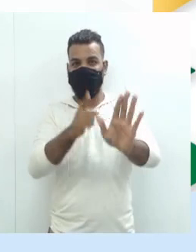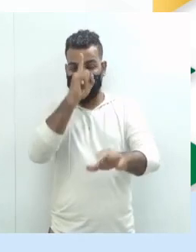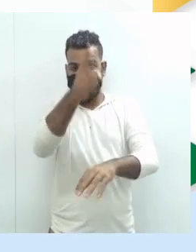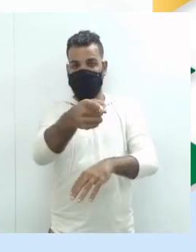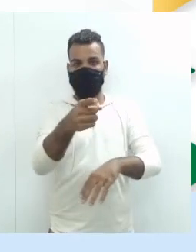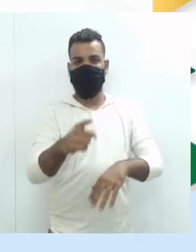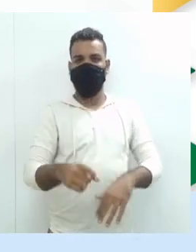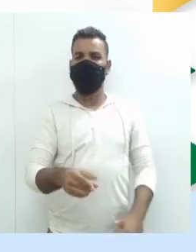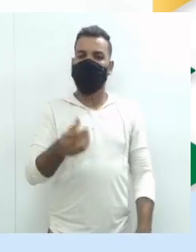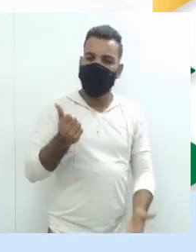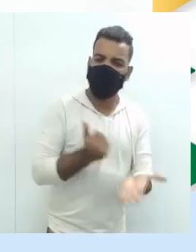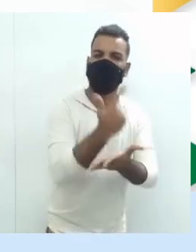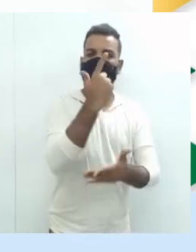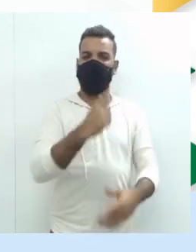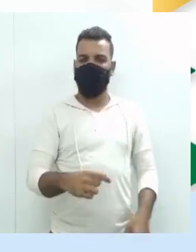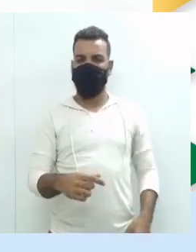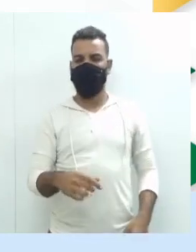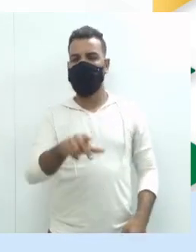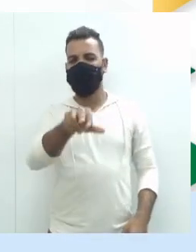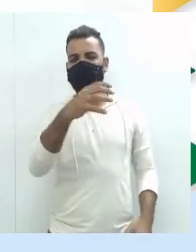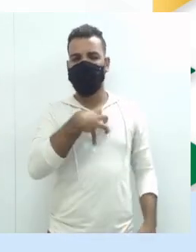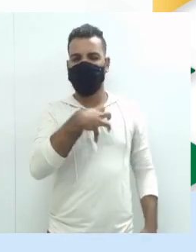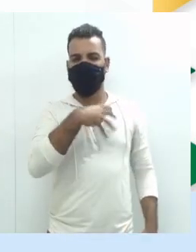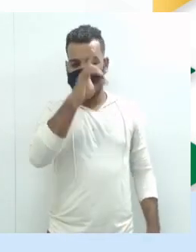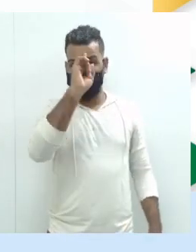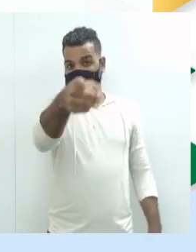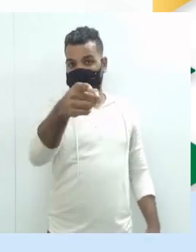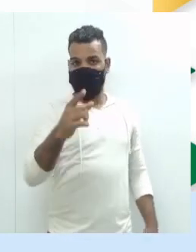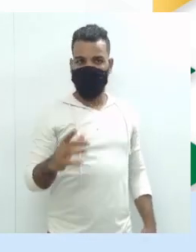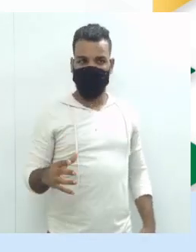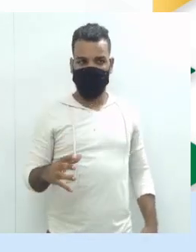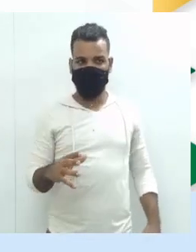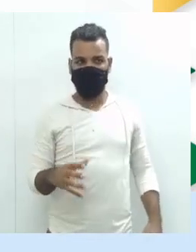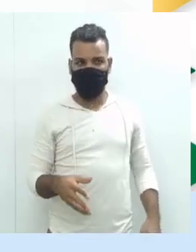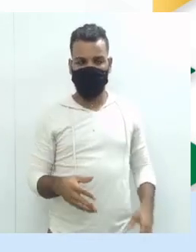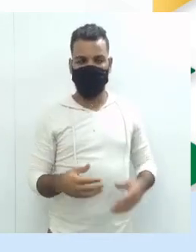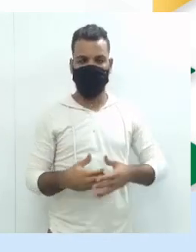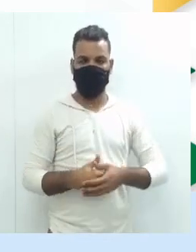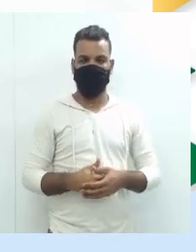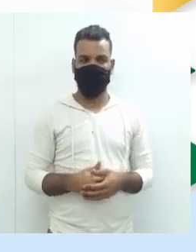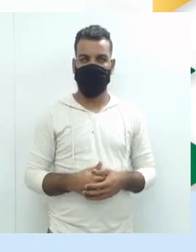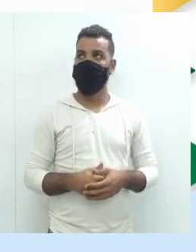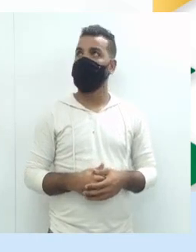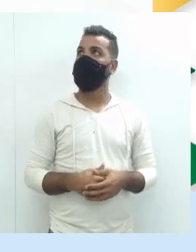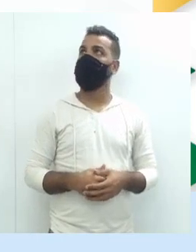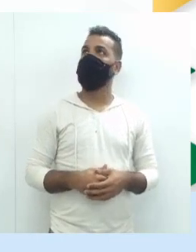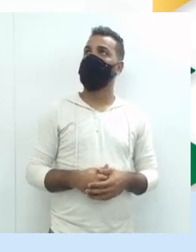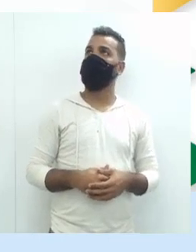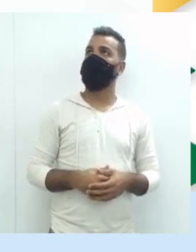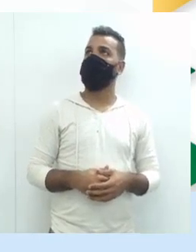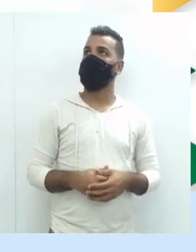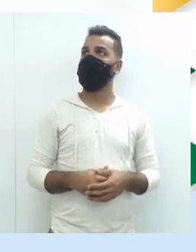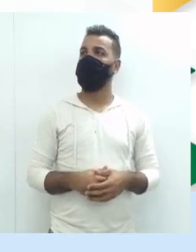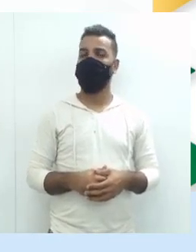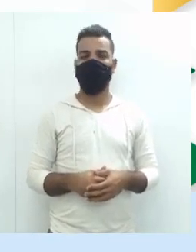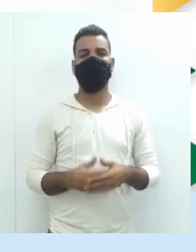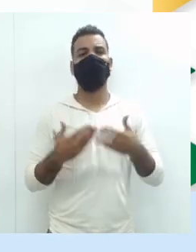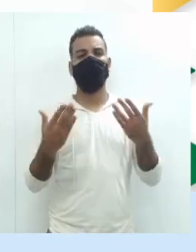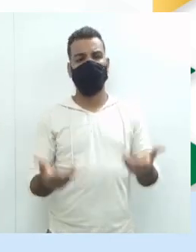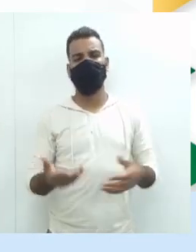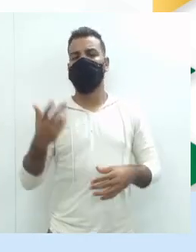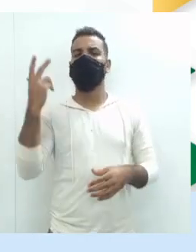fazer. É como se eles estivessem dando uma ordem, né? Para que você realize aquilo. Então, é algo muito